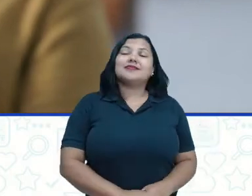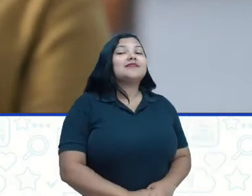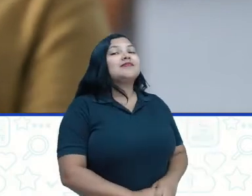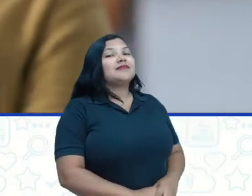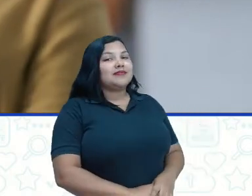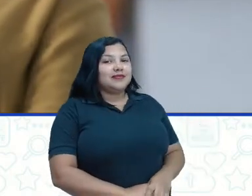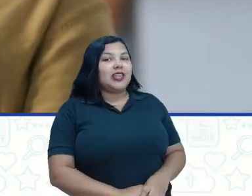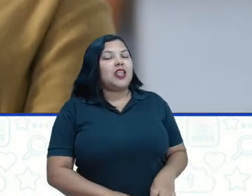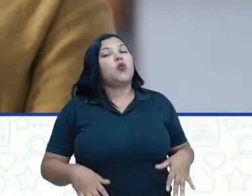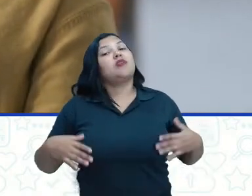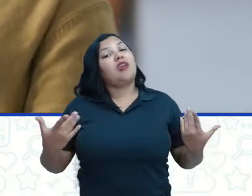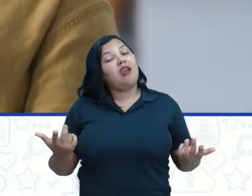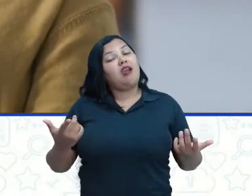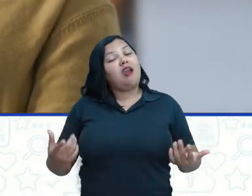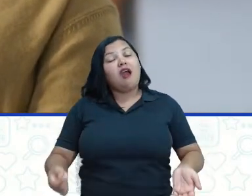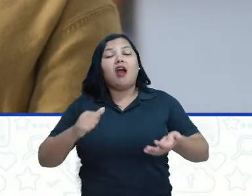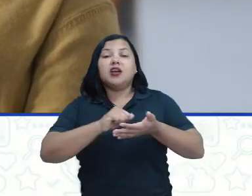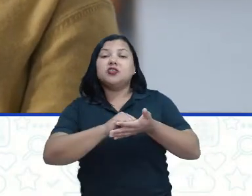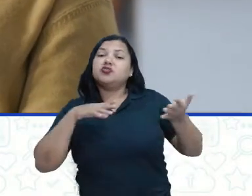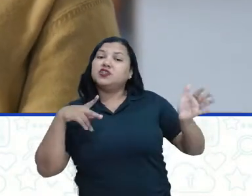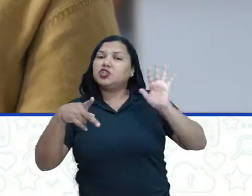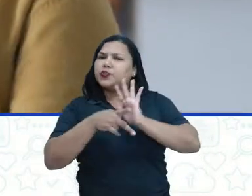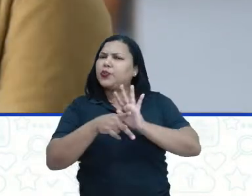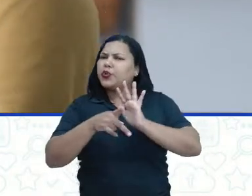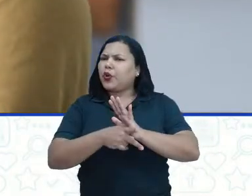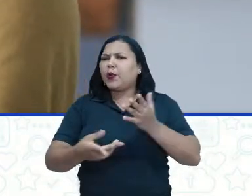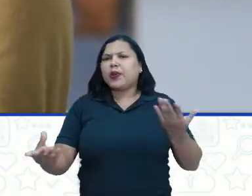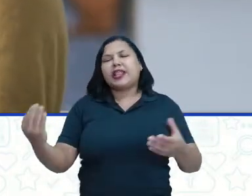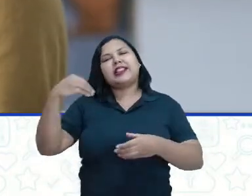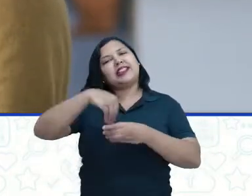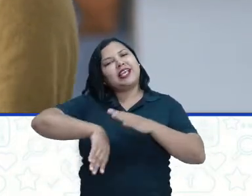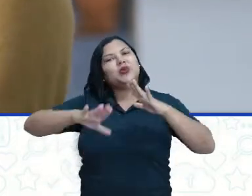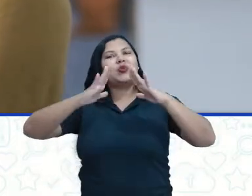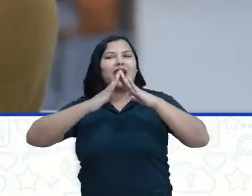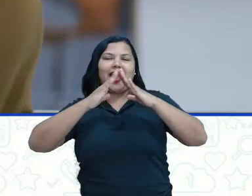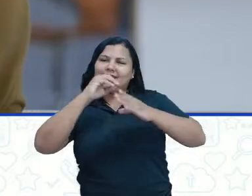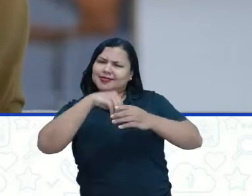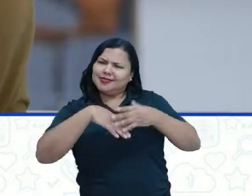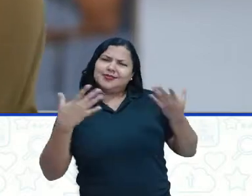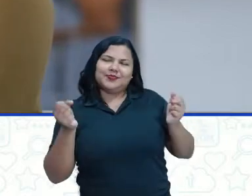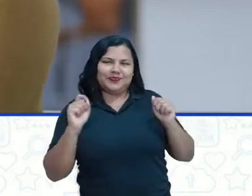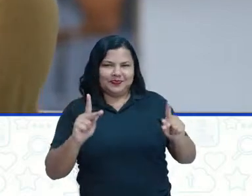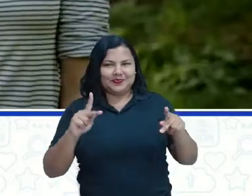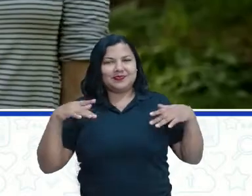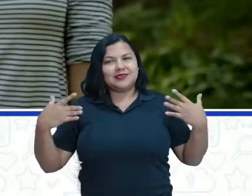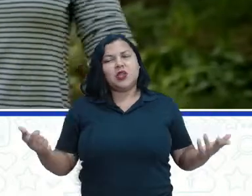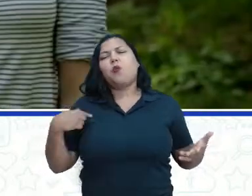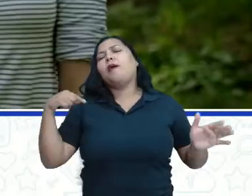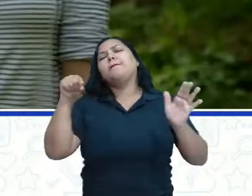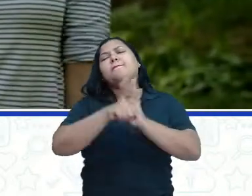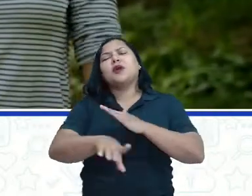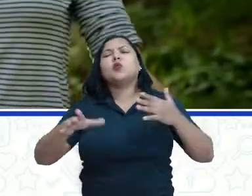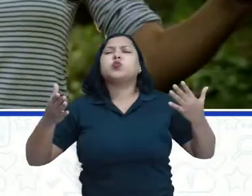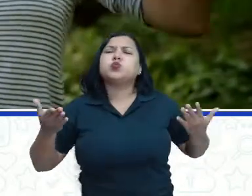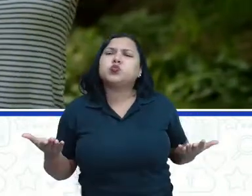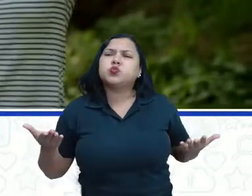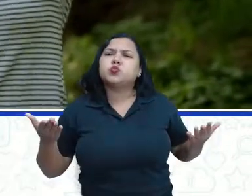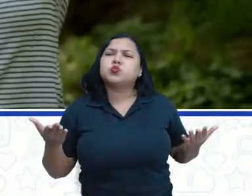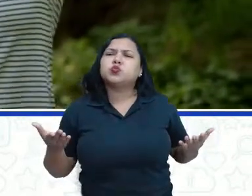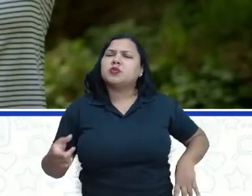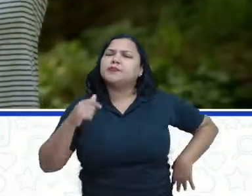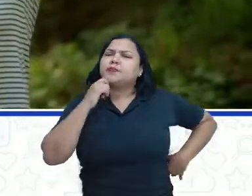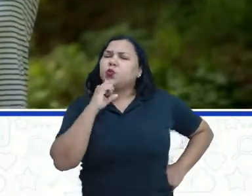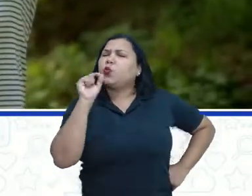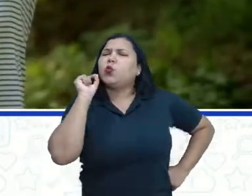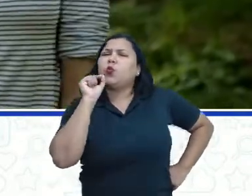homely activities, ou seja, atividade em casa, uma atividade caseira, tá? Então a pergunta é: what do you